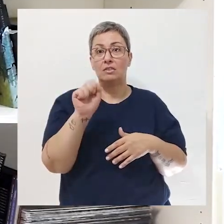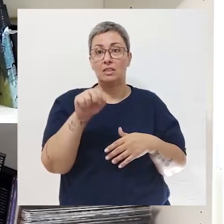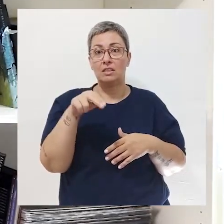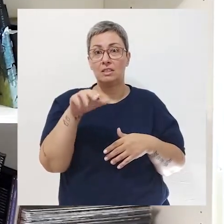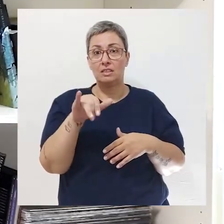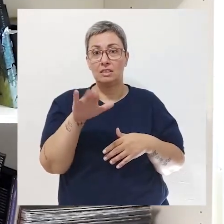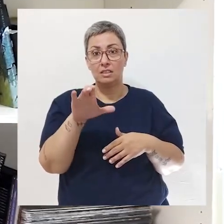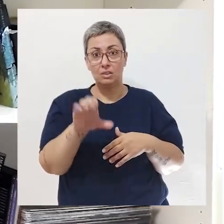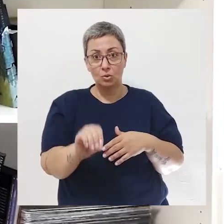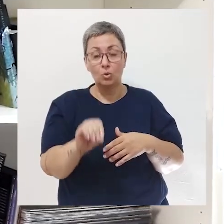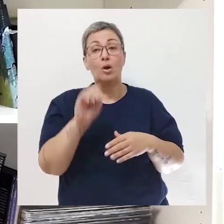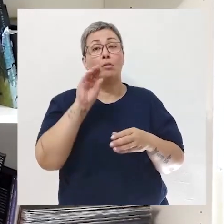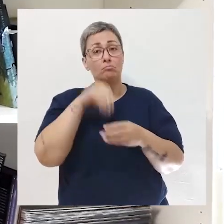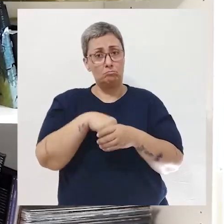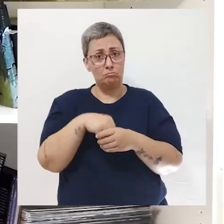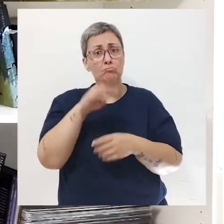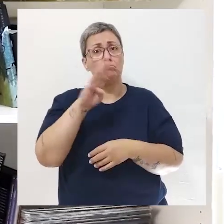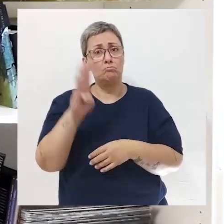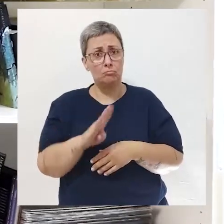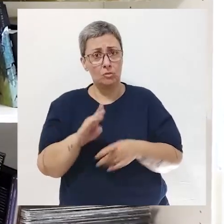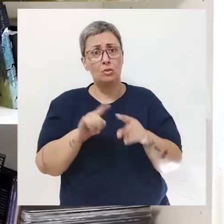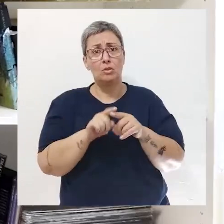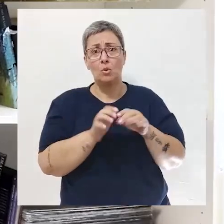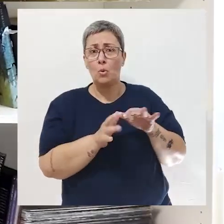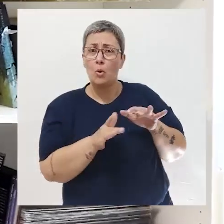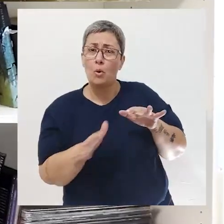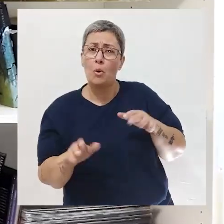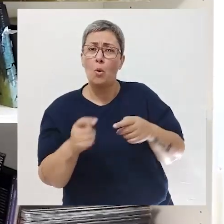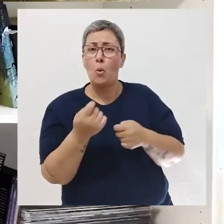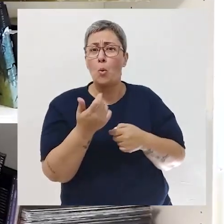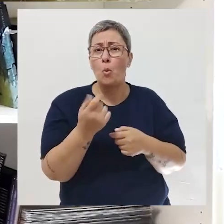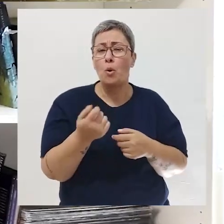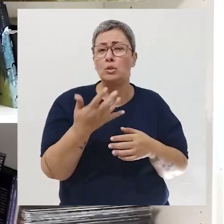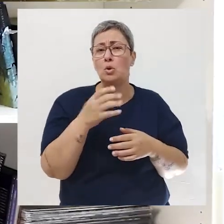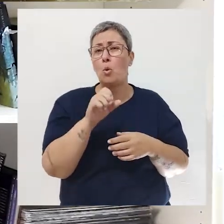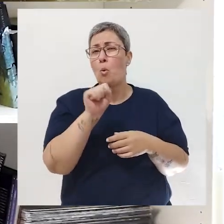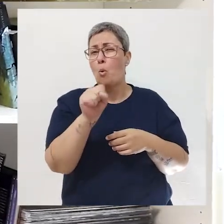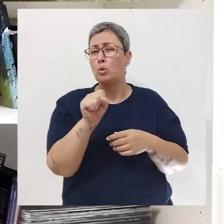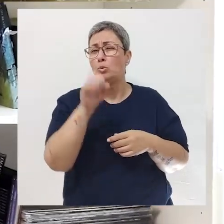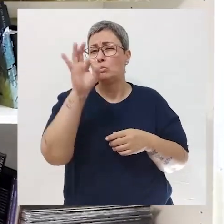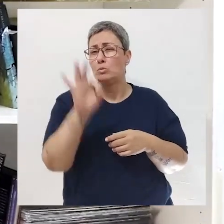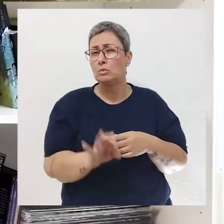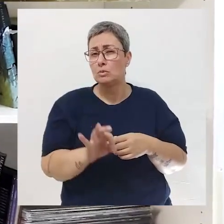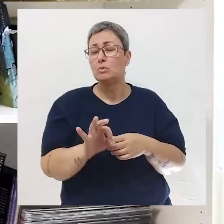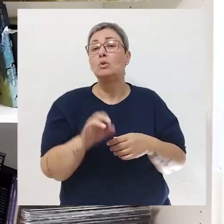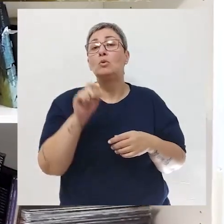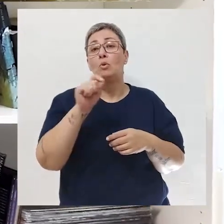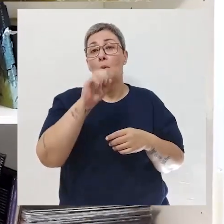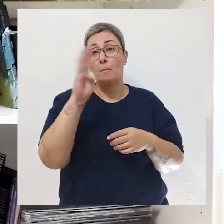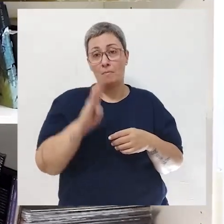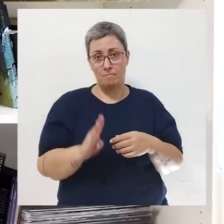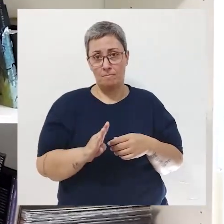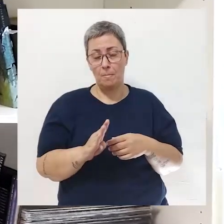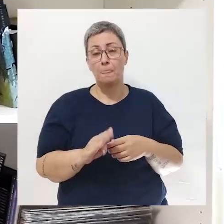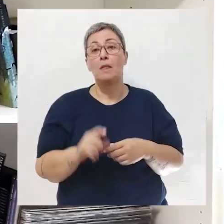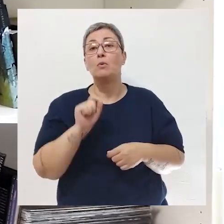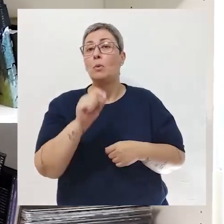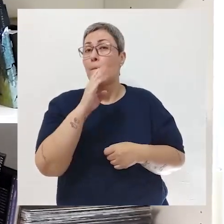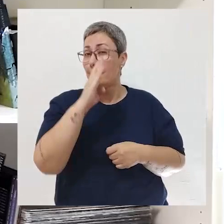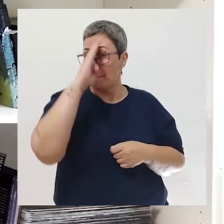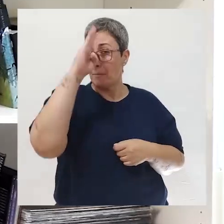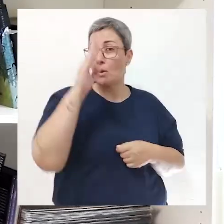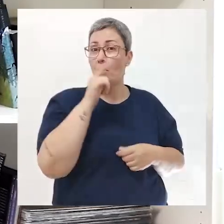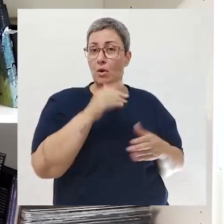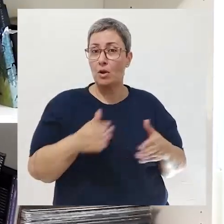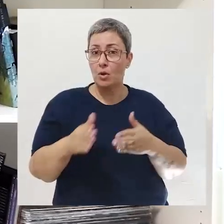em território brasileiro. Ela percorre aproximadamente 8% do país. O